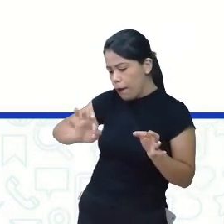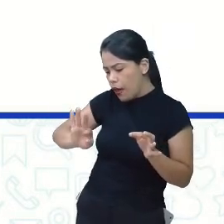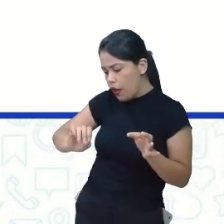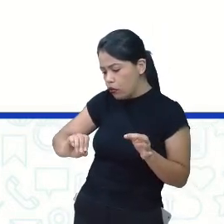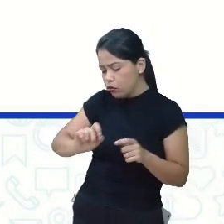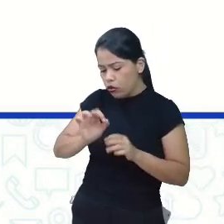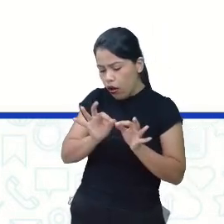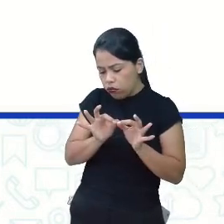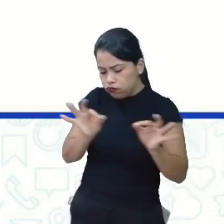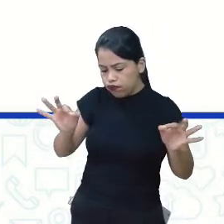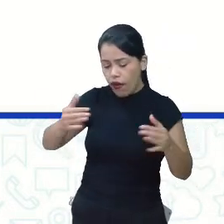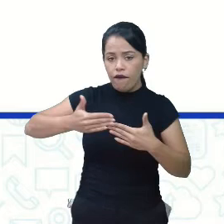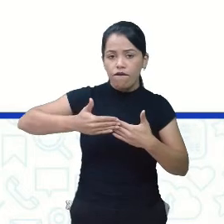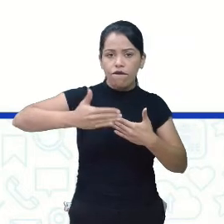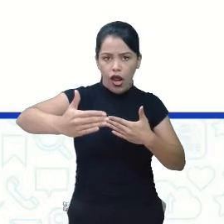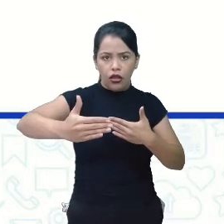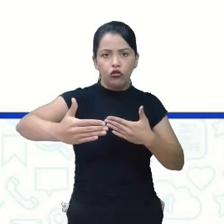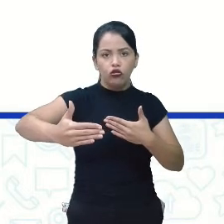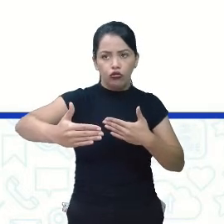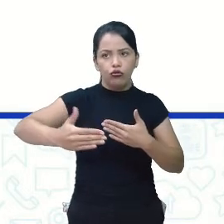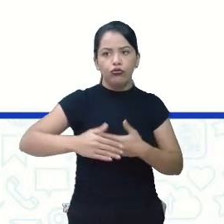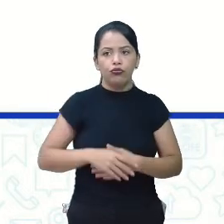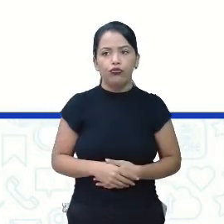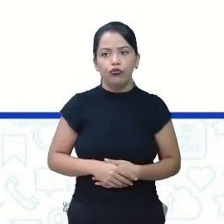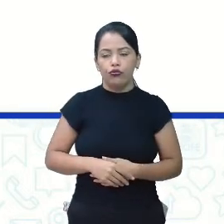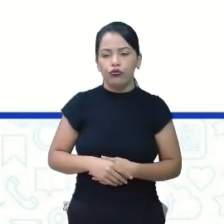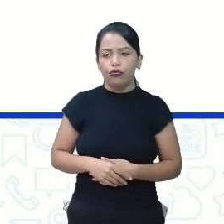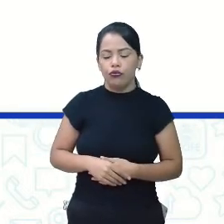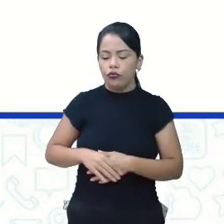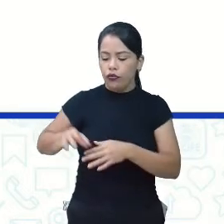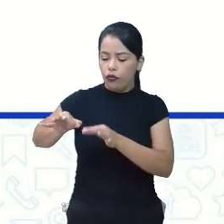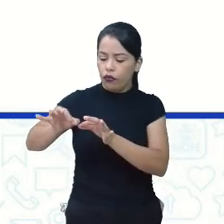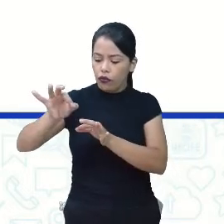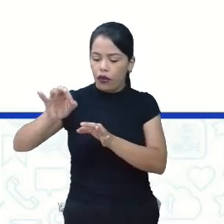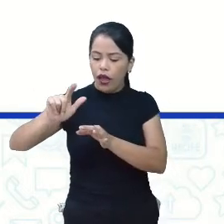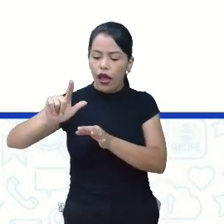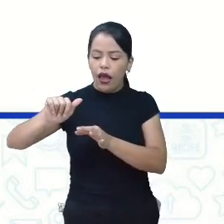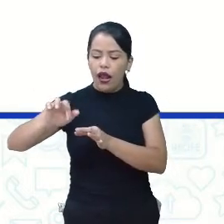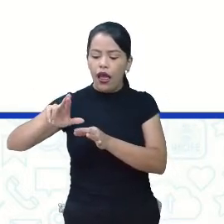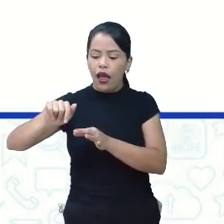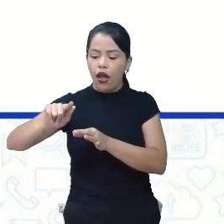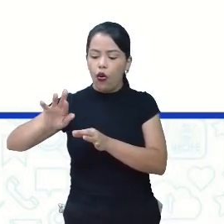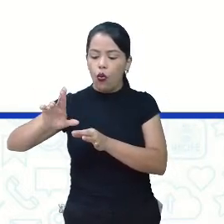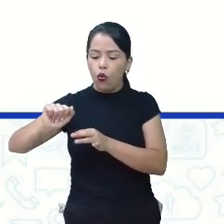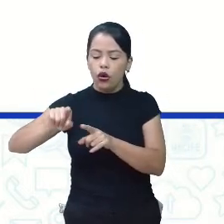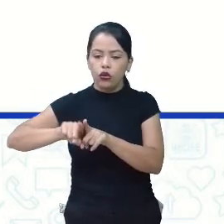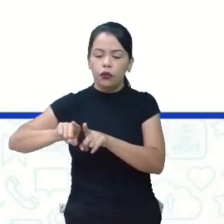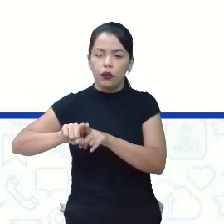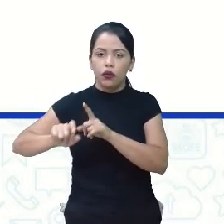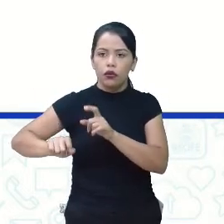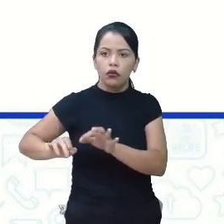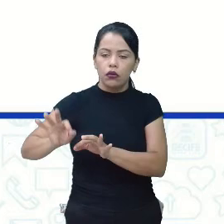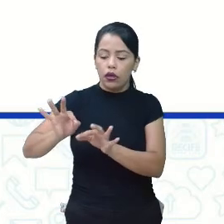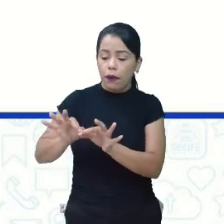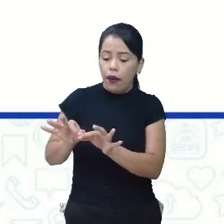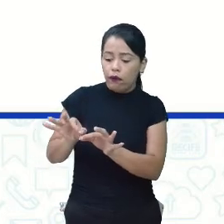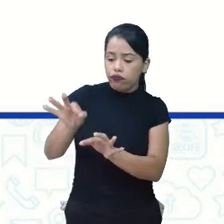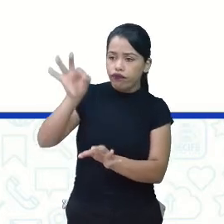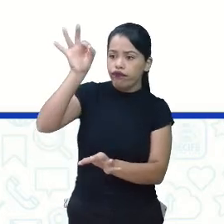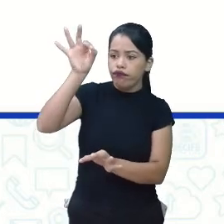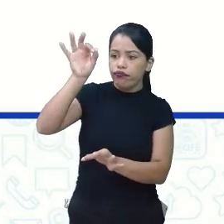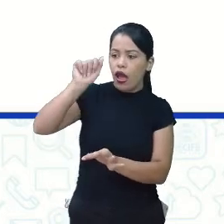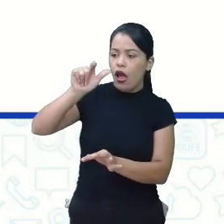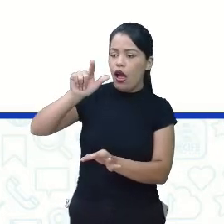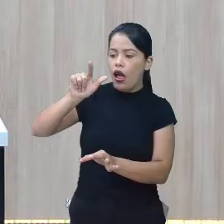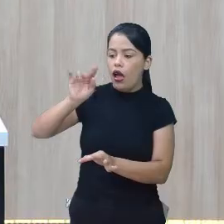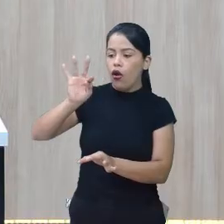medição que eu tenho de frente de uma forma. A gente vai observar a largura. E a gente vai observar a altura desse